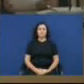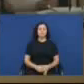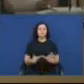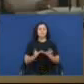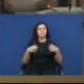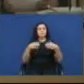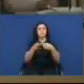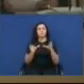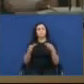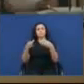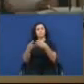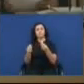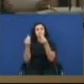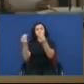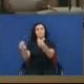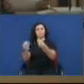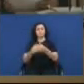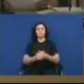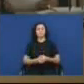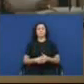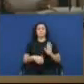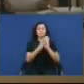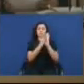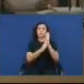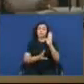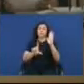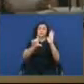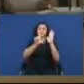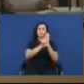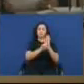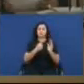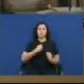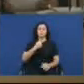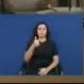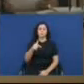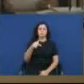Encaminhe-se às comissões competentes. Projeto de lei número